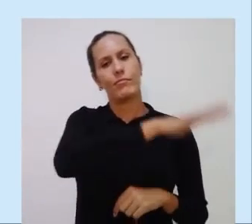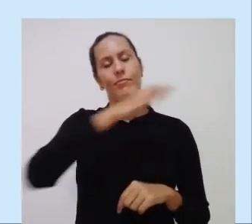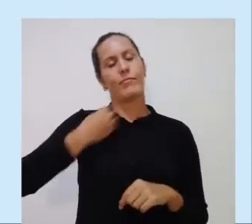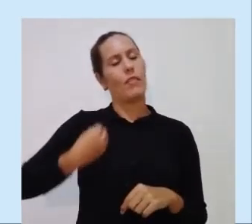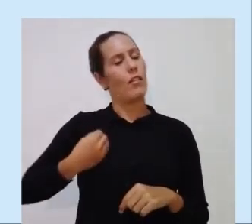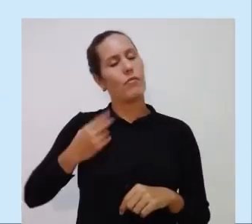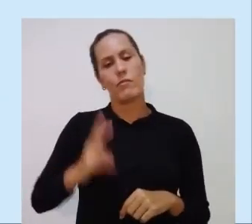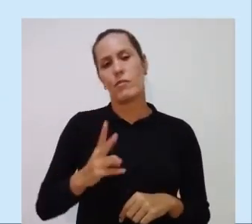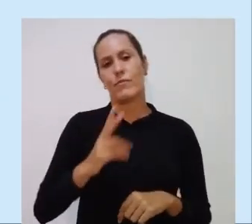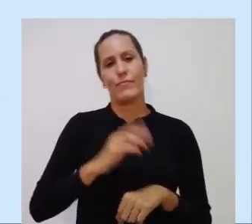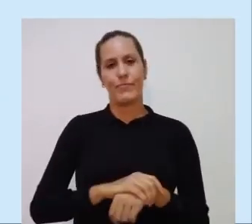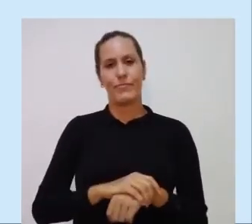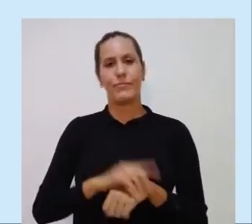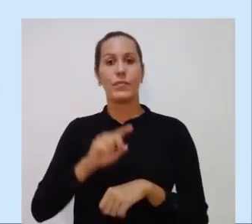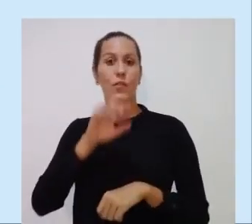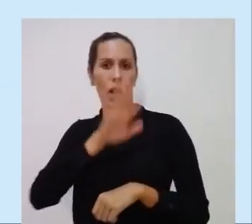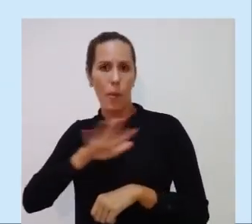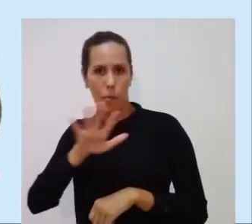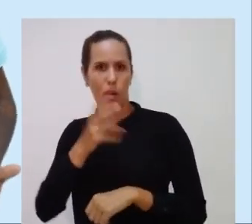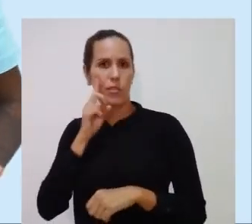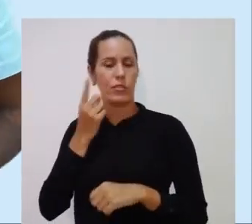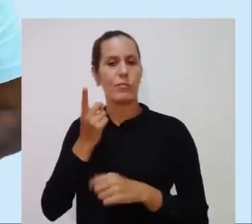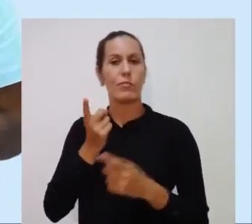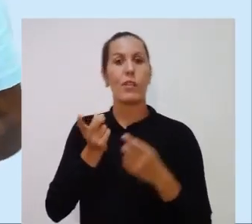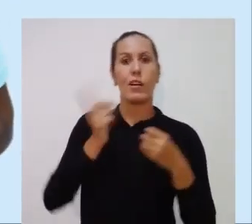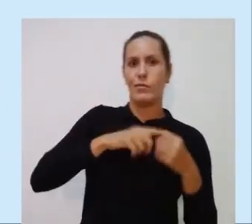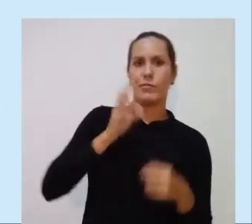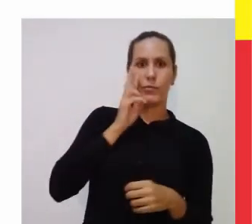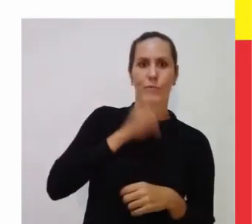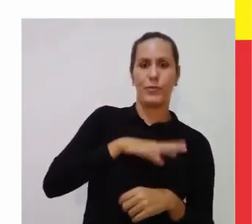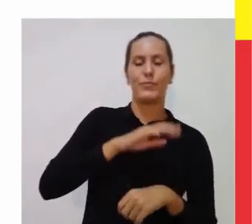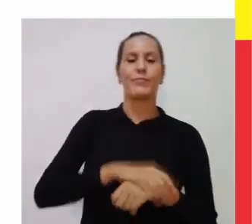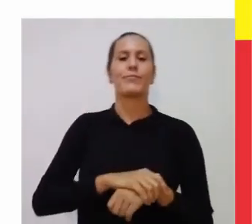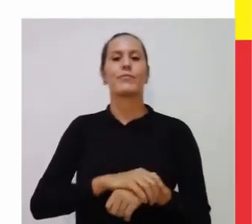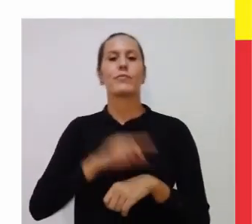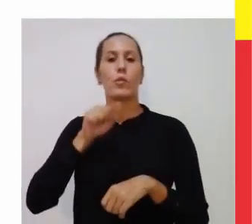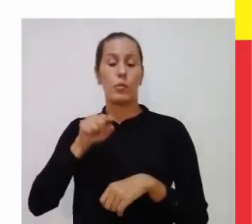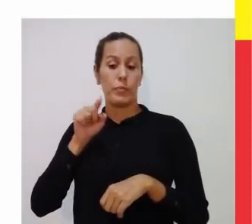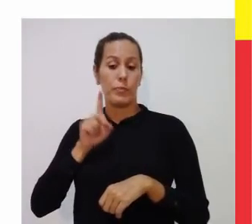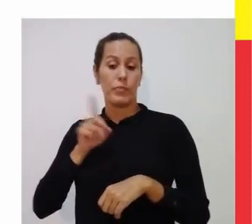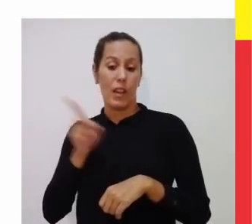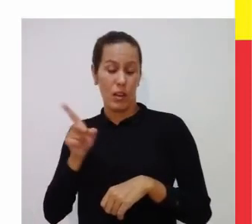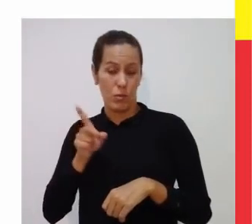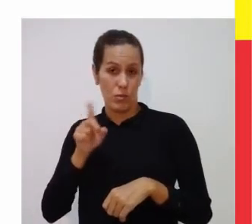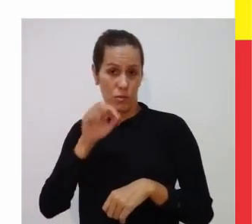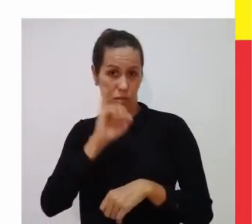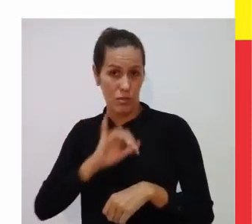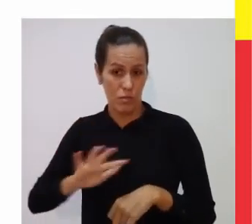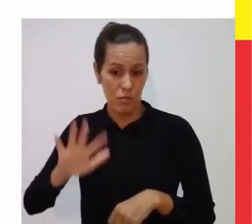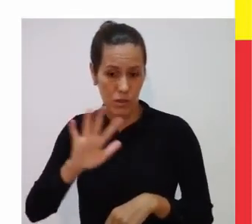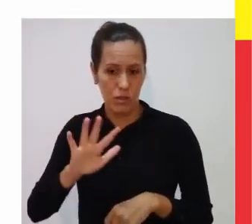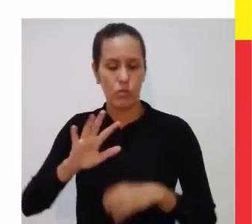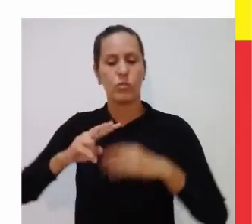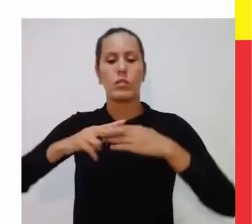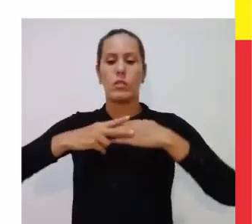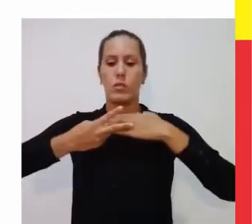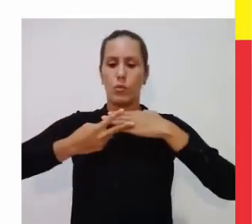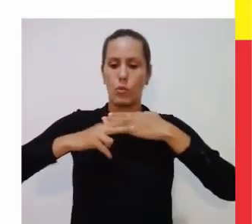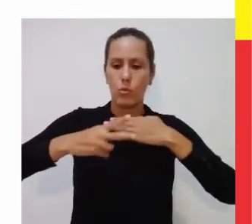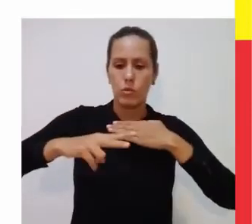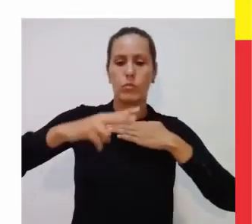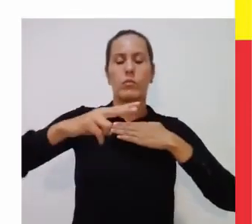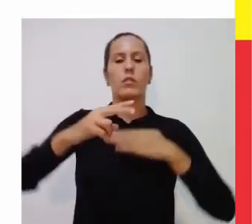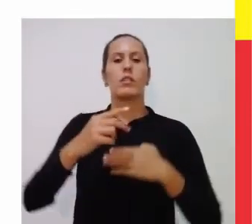assoalho oceânico, ok? Que foi a imagem que a gente viu anteriormente. Essa próxima imagem, certo? O título